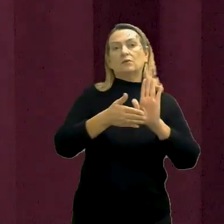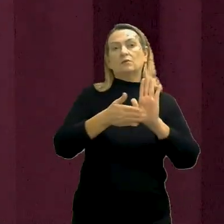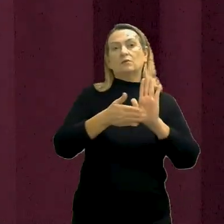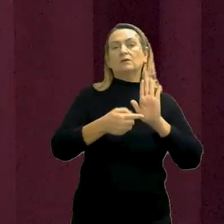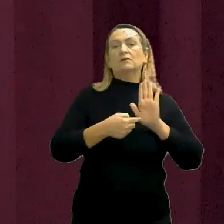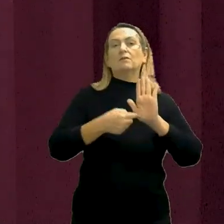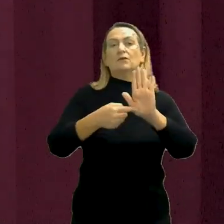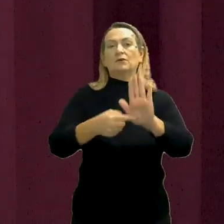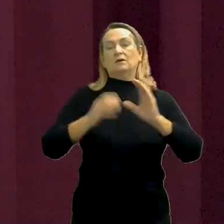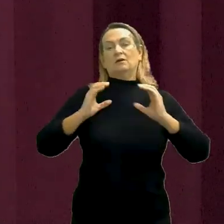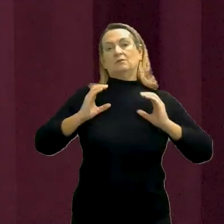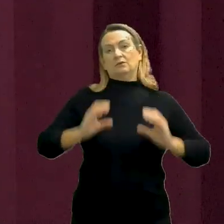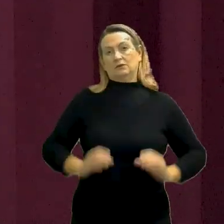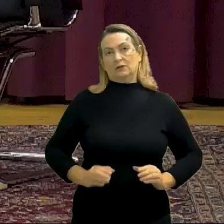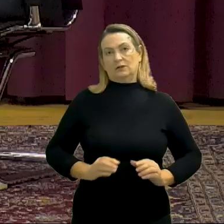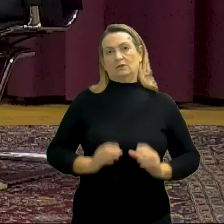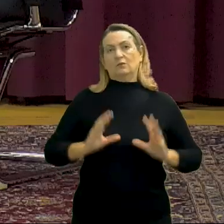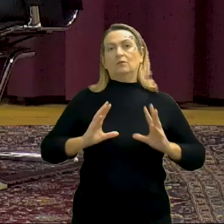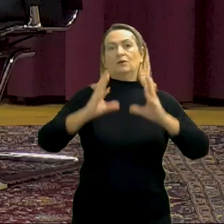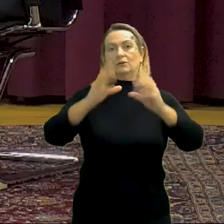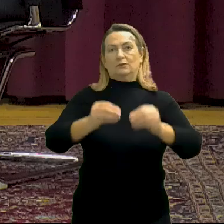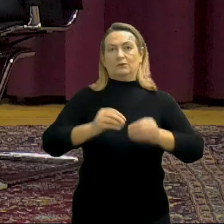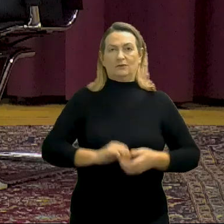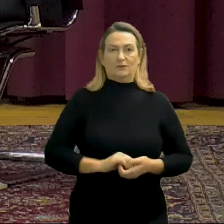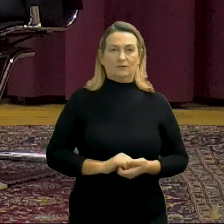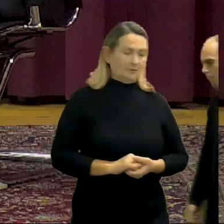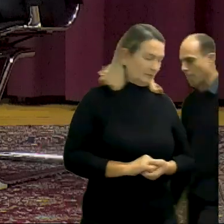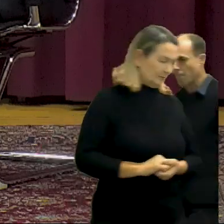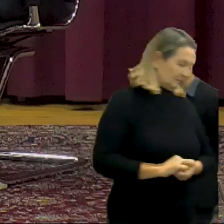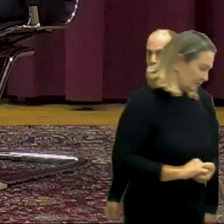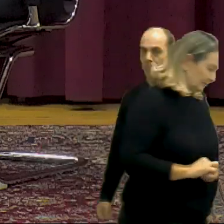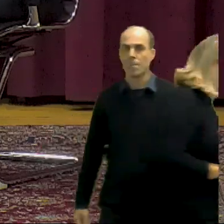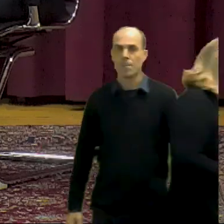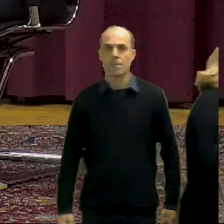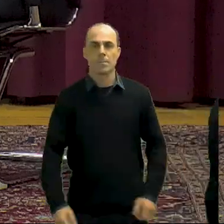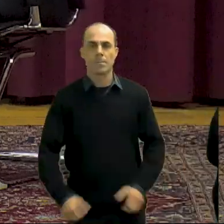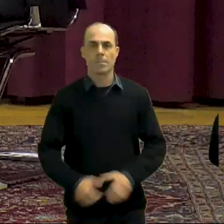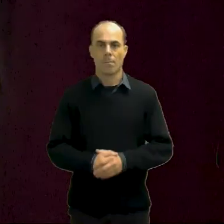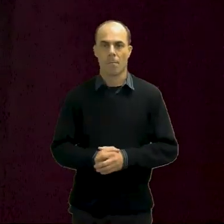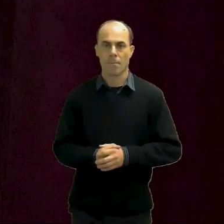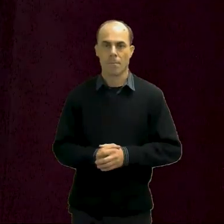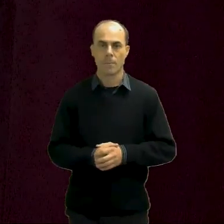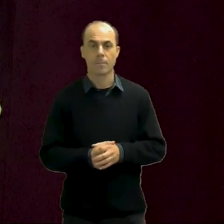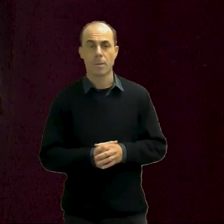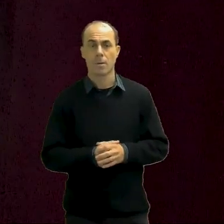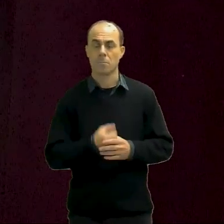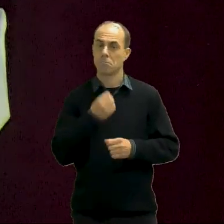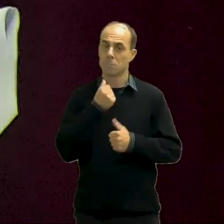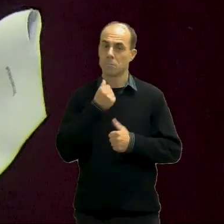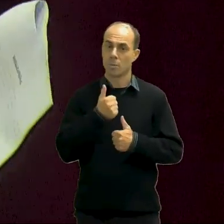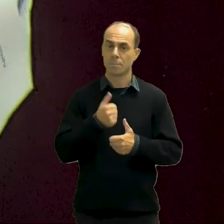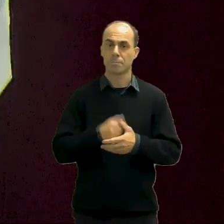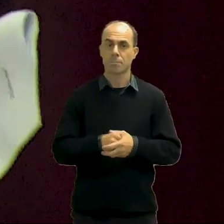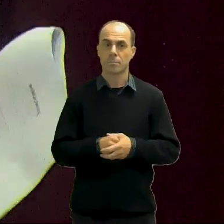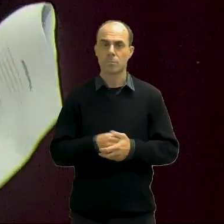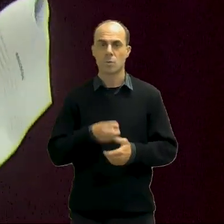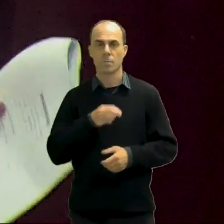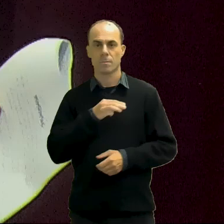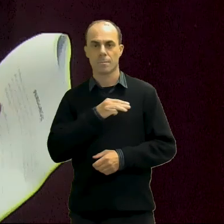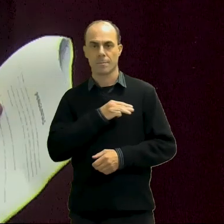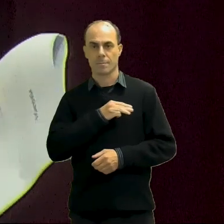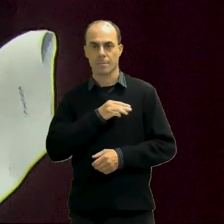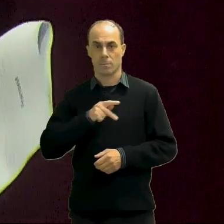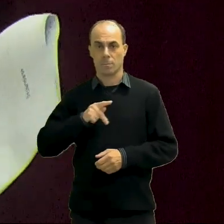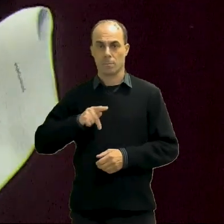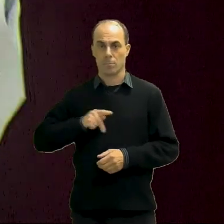ao maior número de cidadãos muito bem e a e o ministério público tem uma atuação grande nas